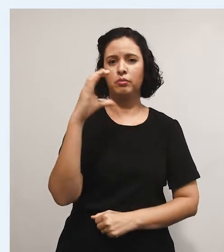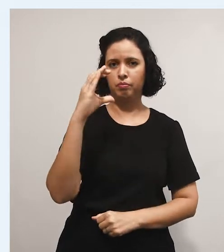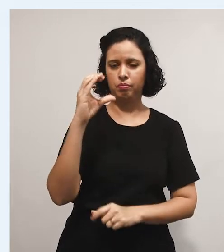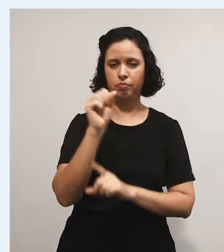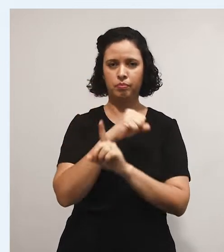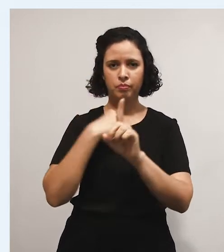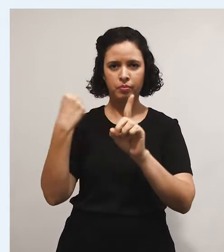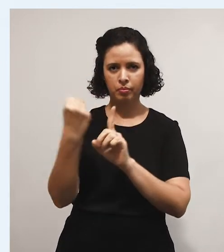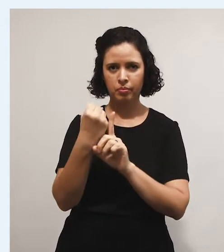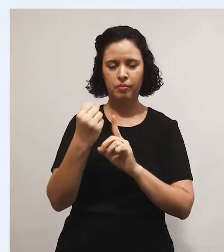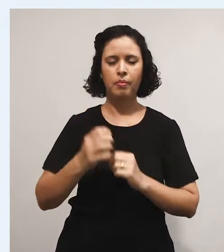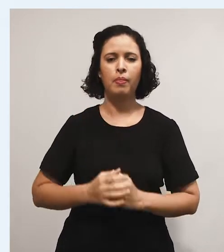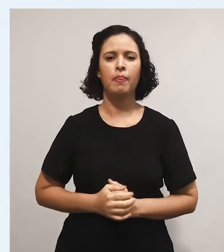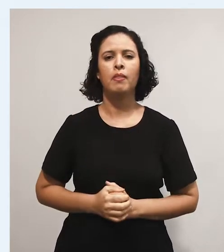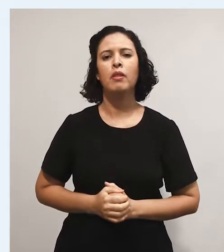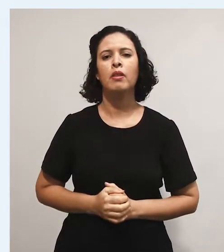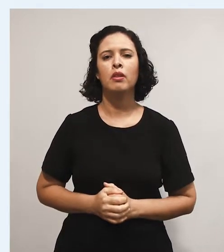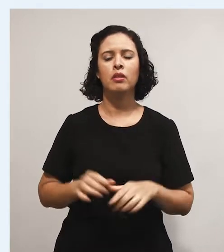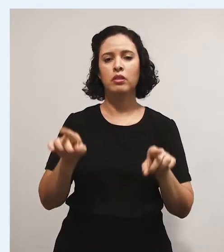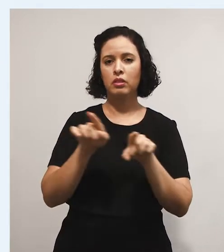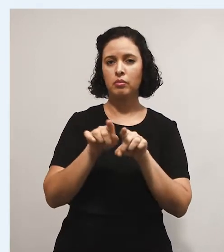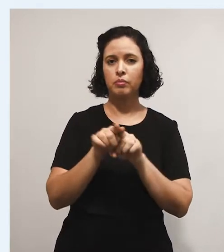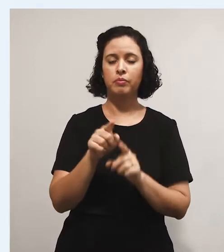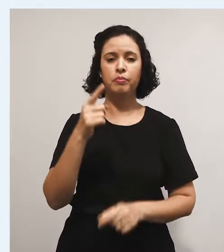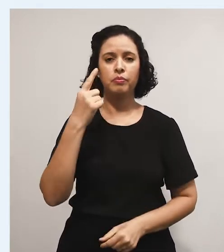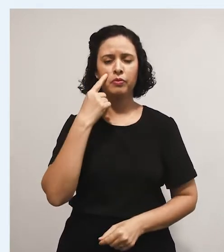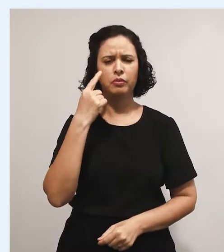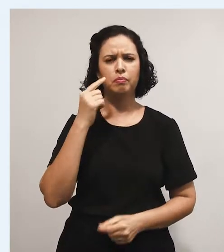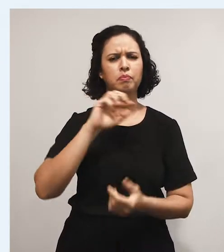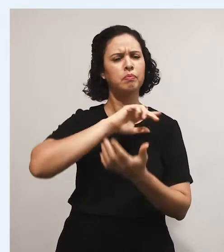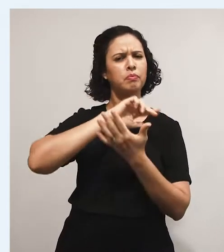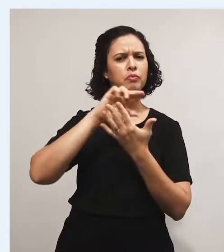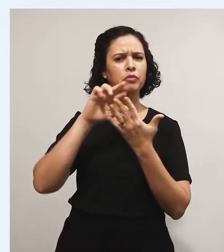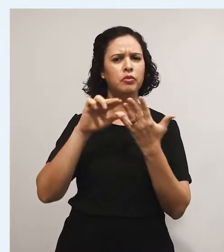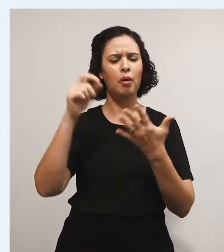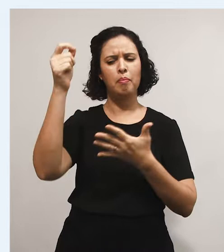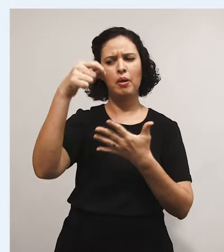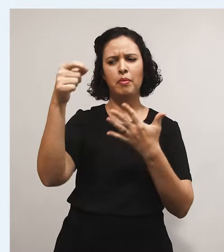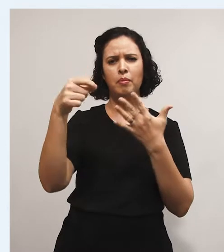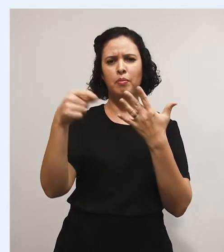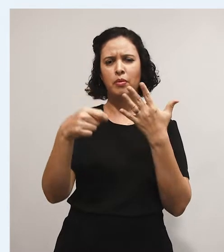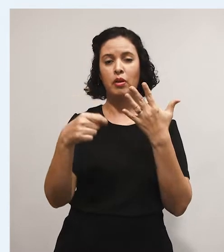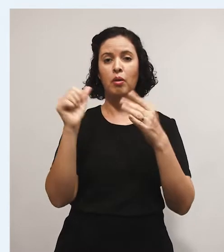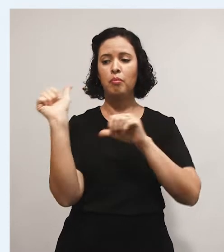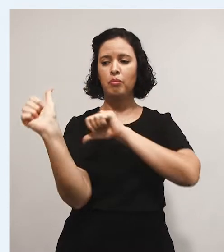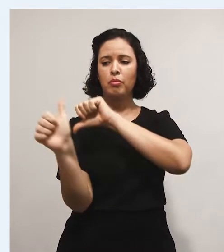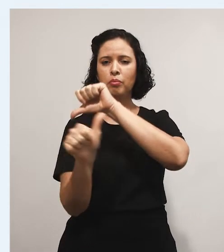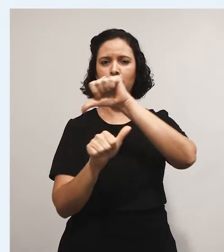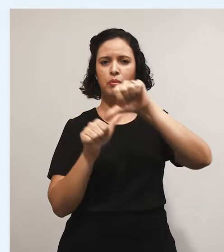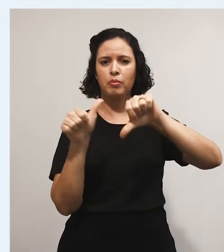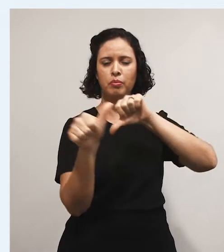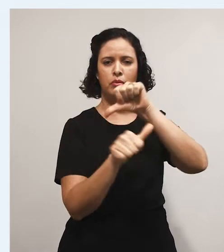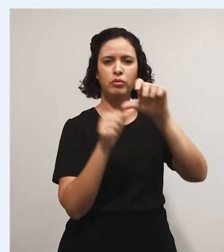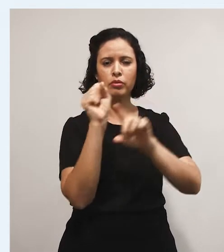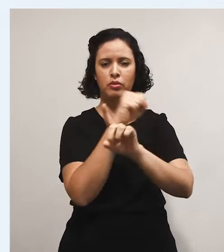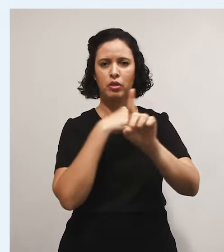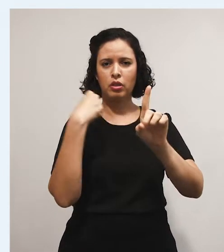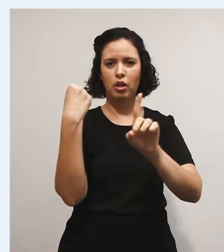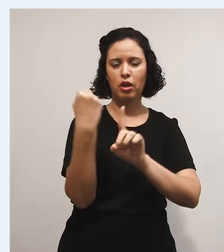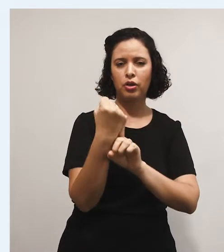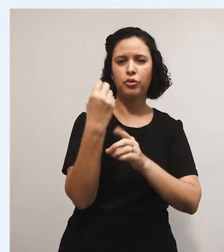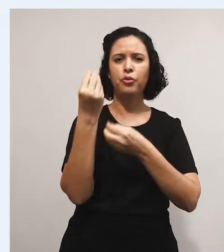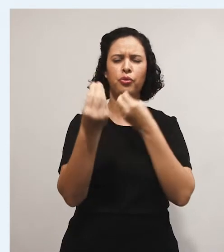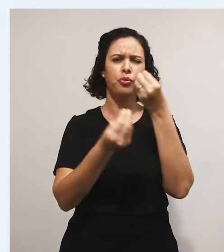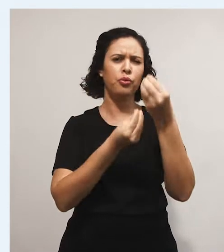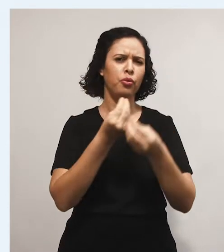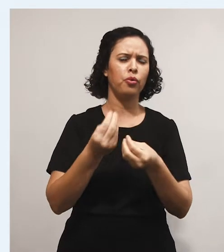sociais. Tratar de diferentes aspectos, desde a mudança das sociedades, a passagem de uma sociedade para